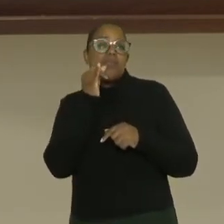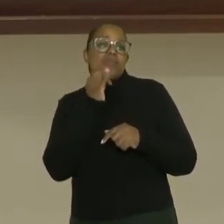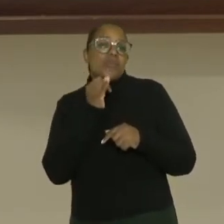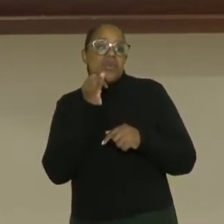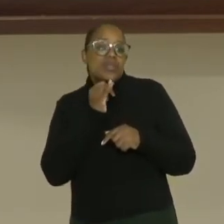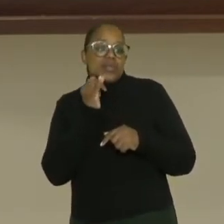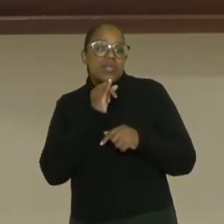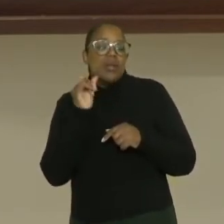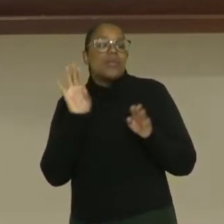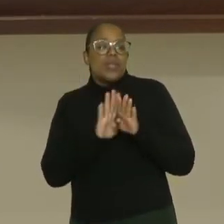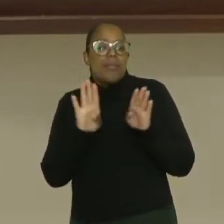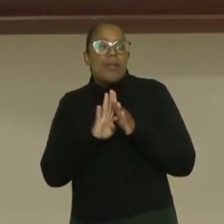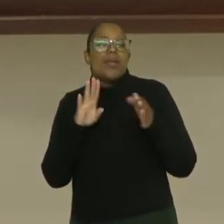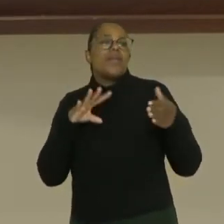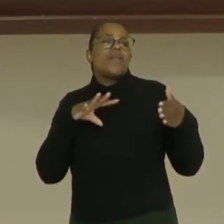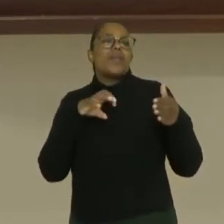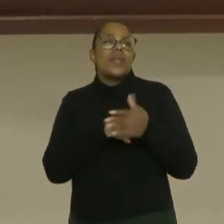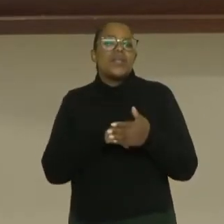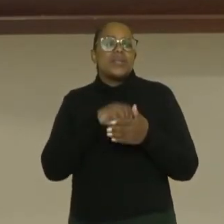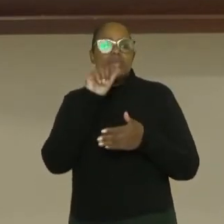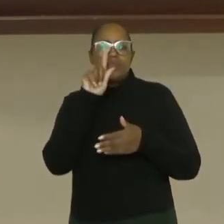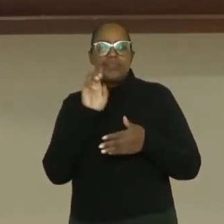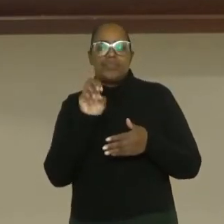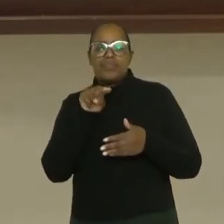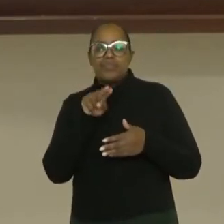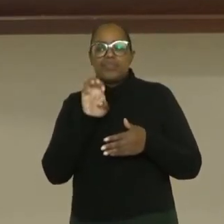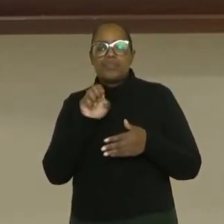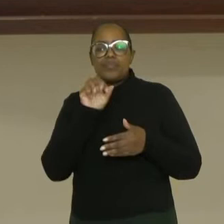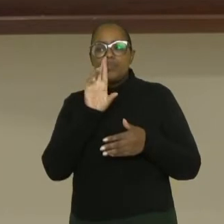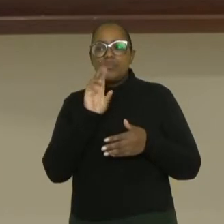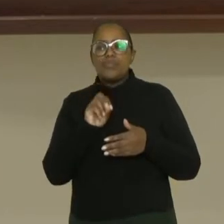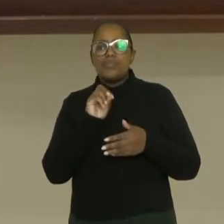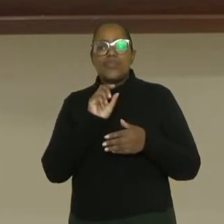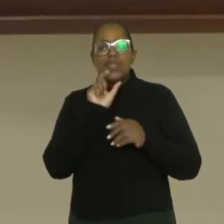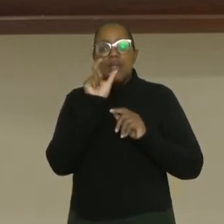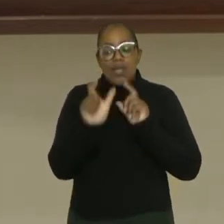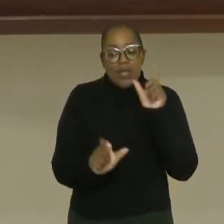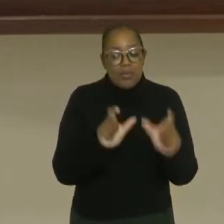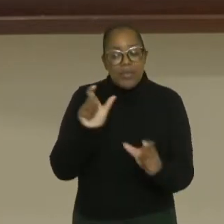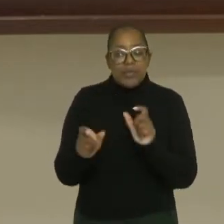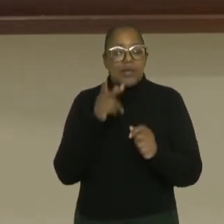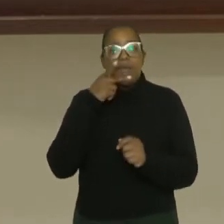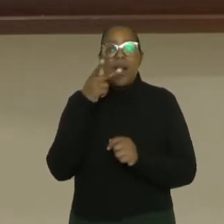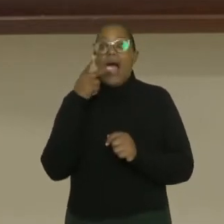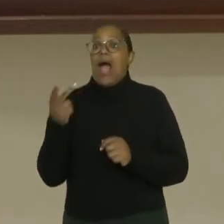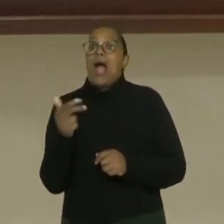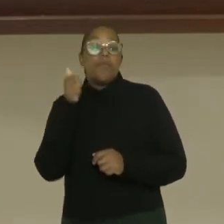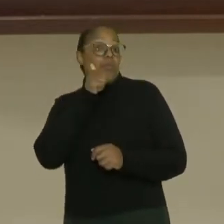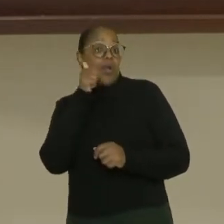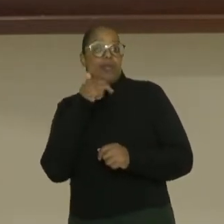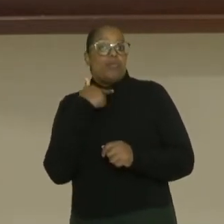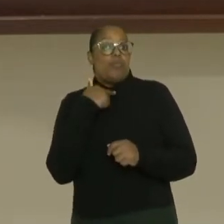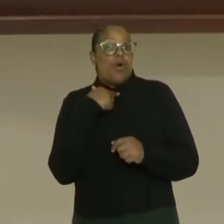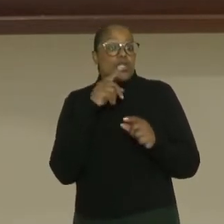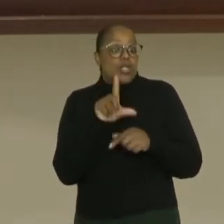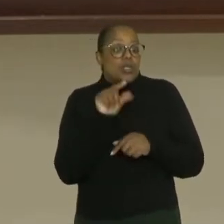gênero, uma certa violência de censurar, a mulher não pode escolher a roupa que vai